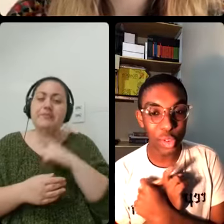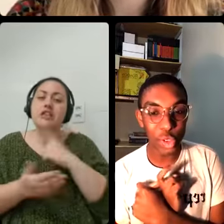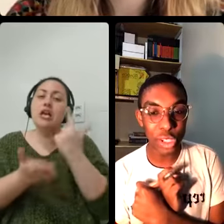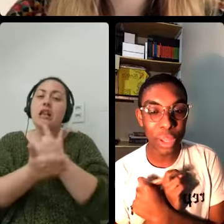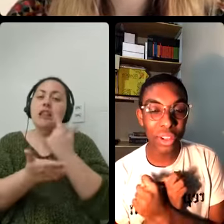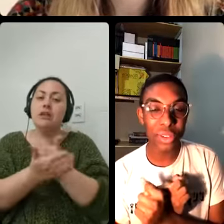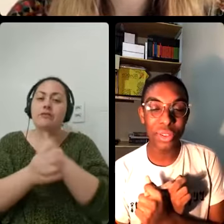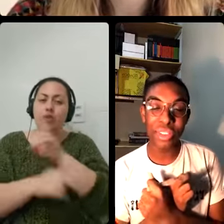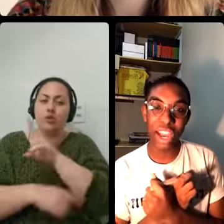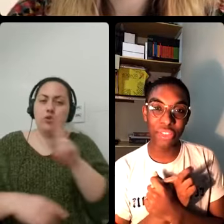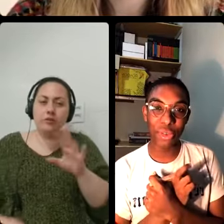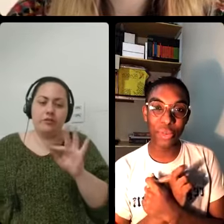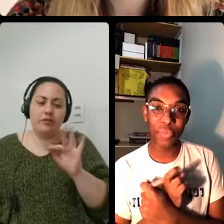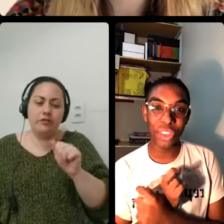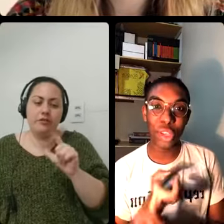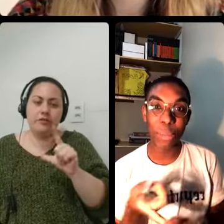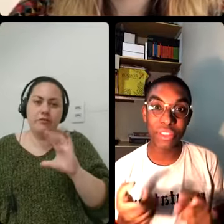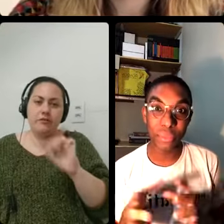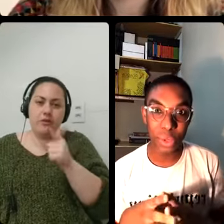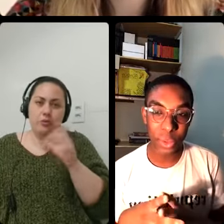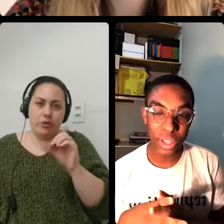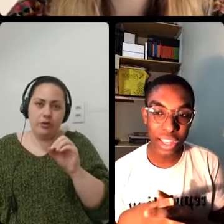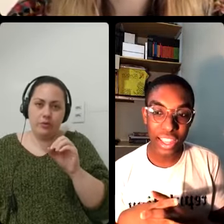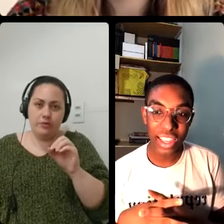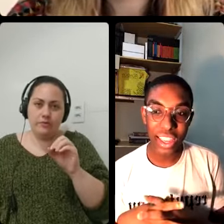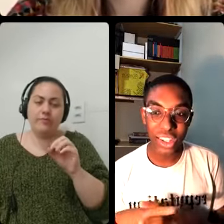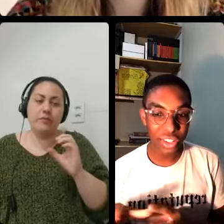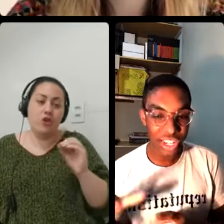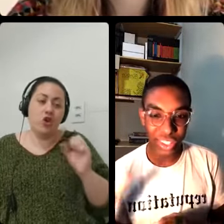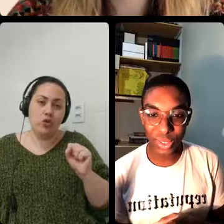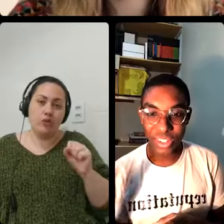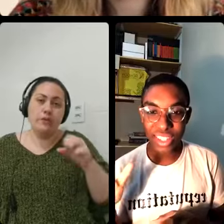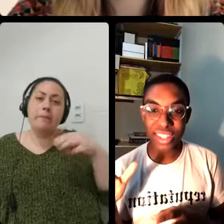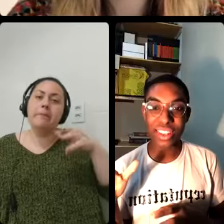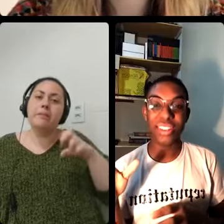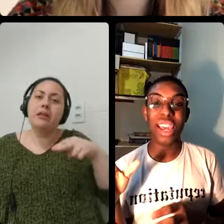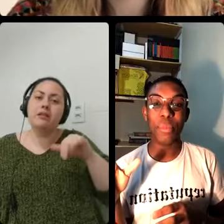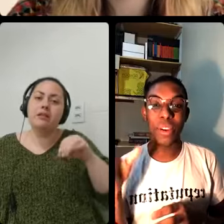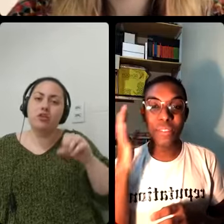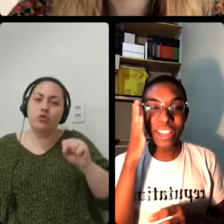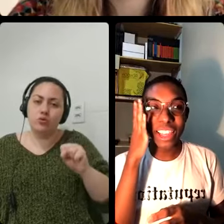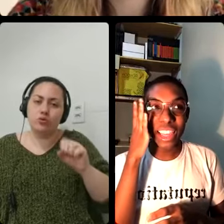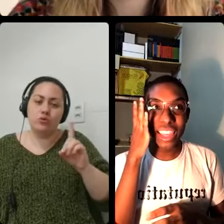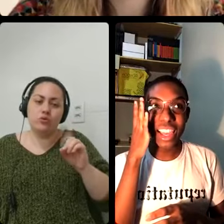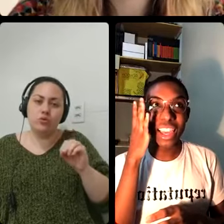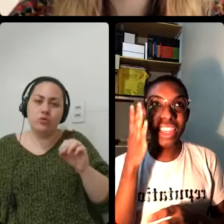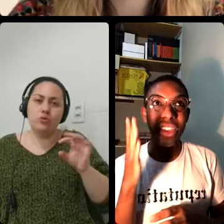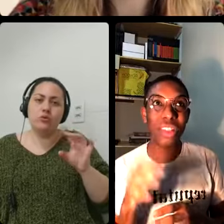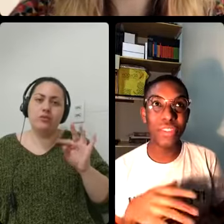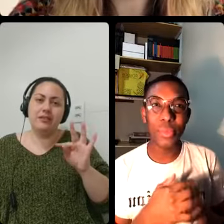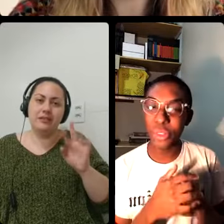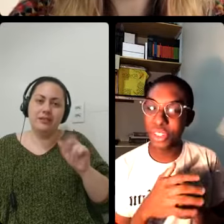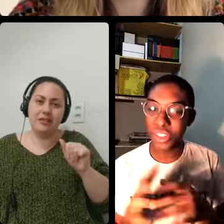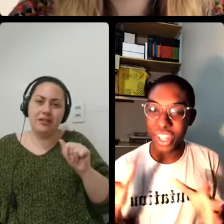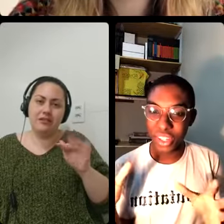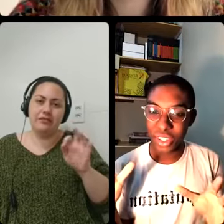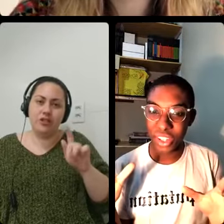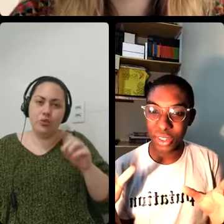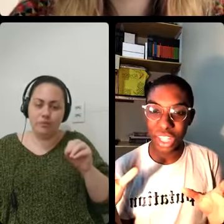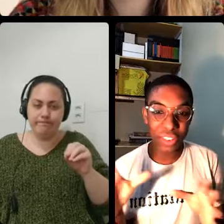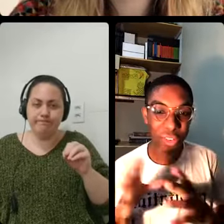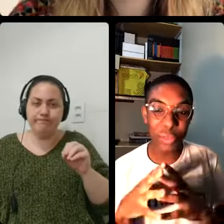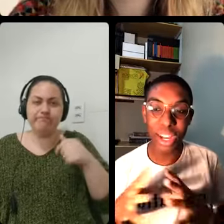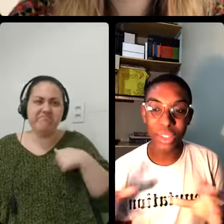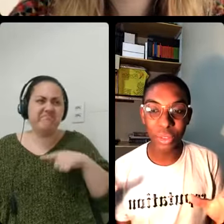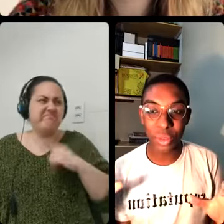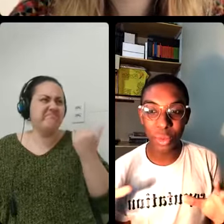Falcão, Os Meninos do Tráfico, do MV Bill. E acho que eu tinha 14, 15 anos na época. E aí era um livro muito diferente, que eu não